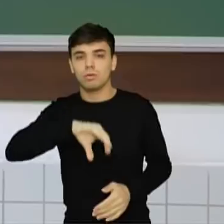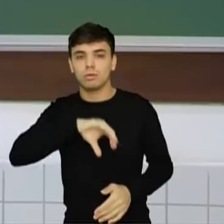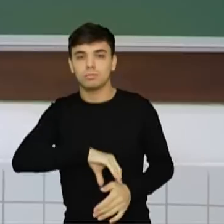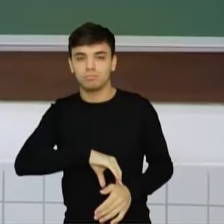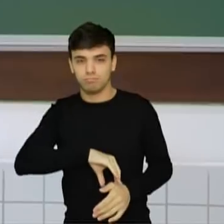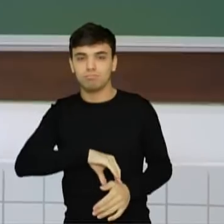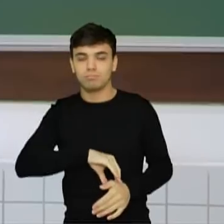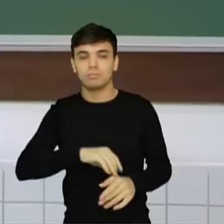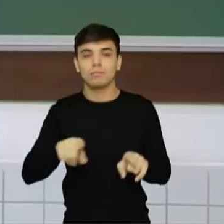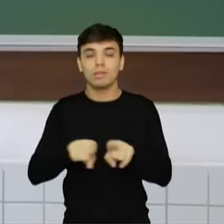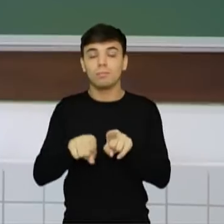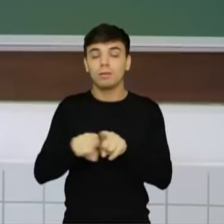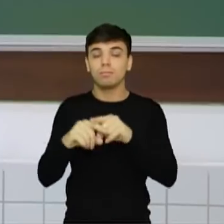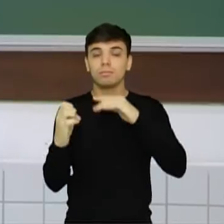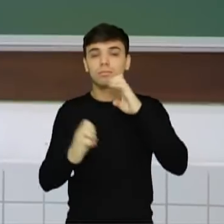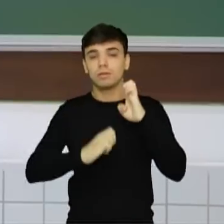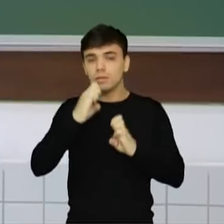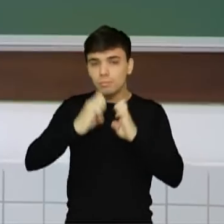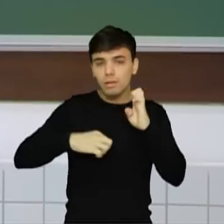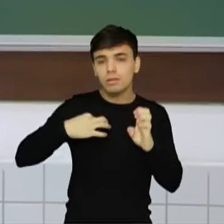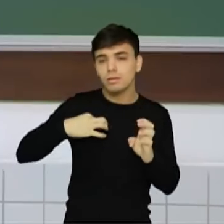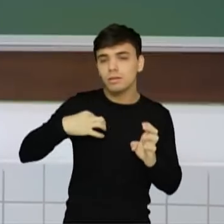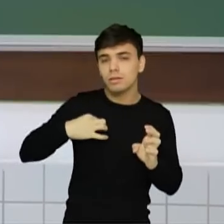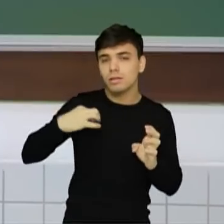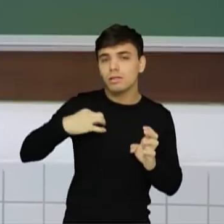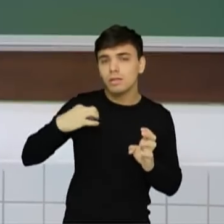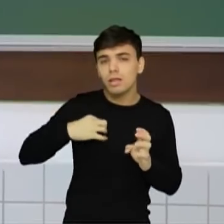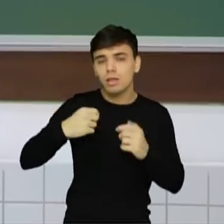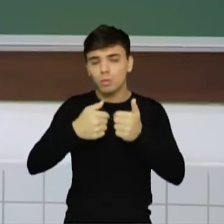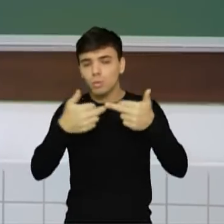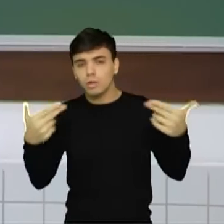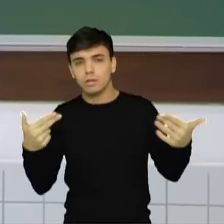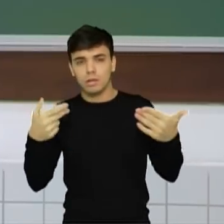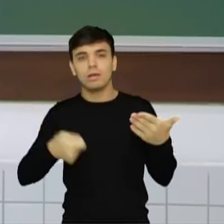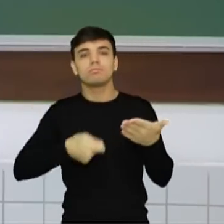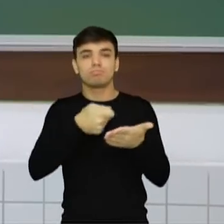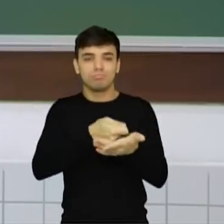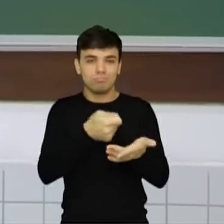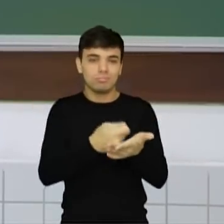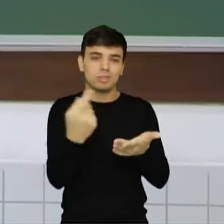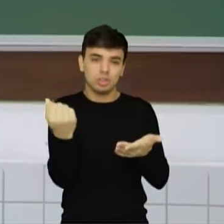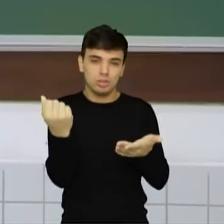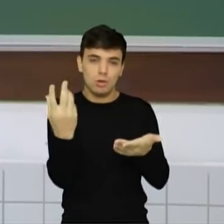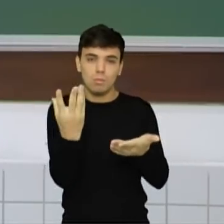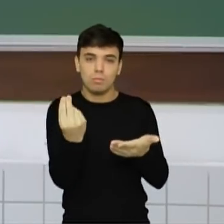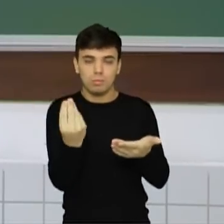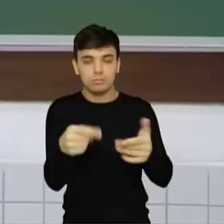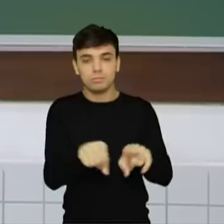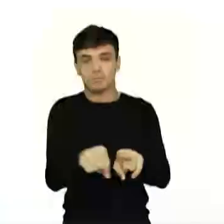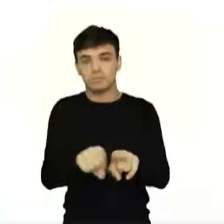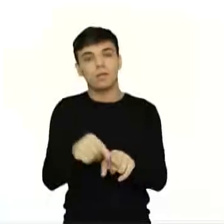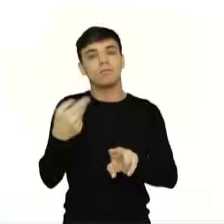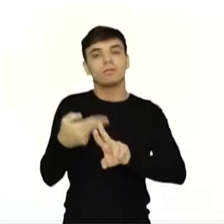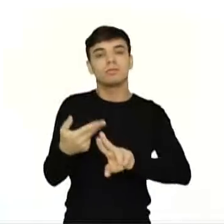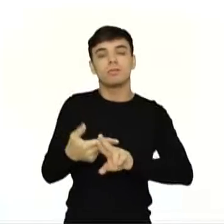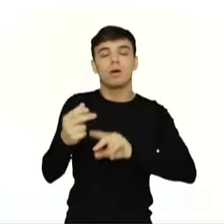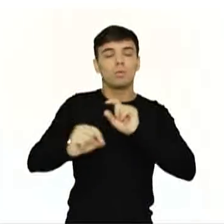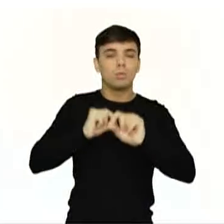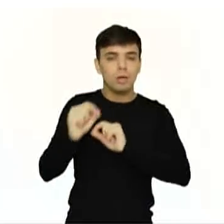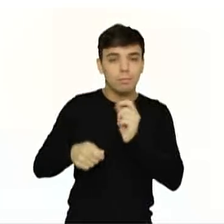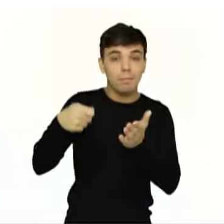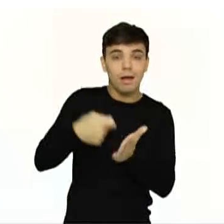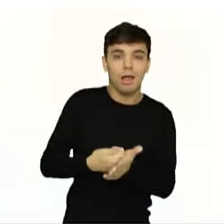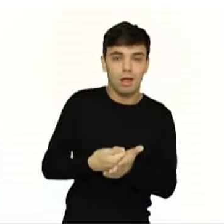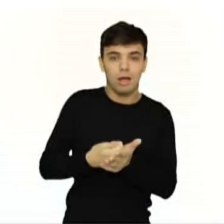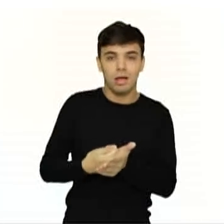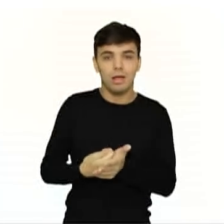roupas, e que acaba devendo muito dinheiro aí para a Inglaterra. Para pagar esse dinheiro, eles vão se usar justamente do diamante e do ouro,